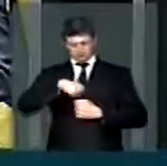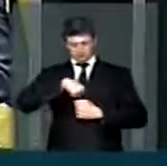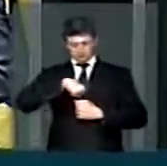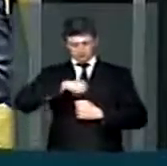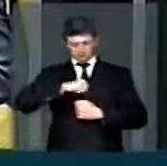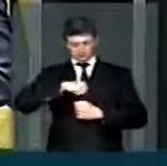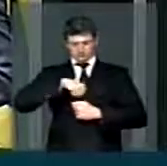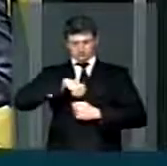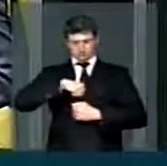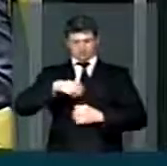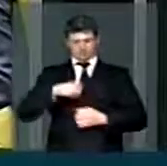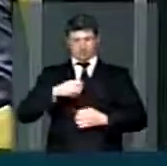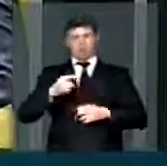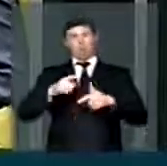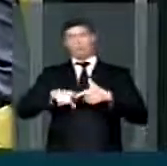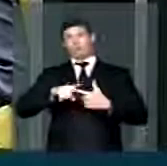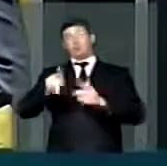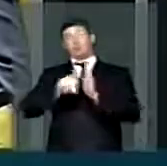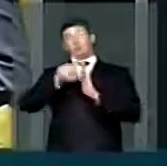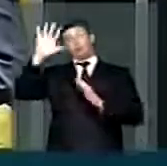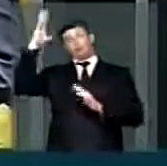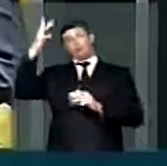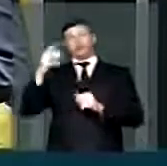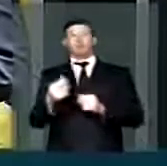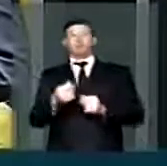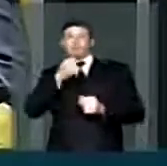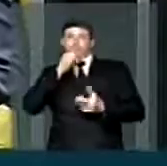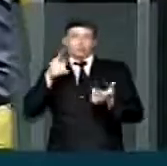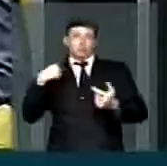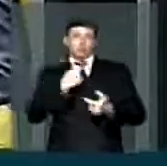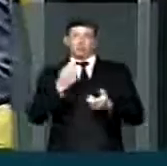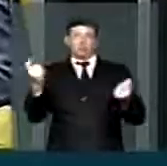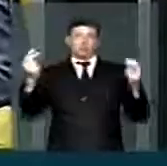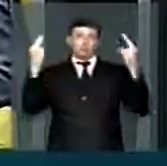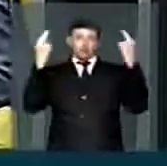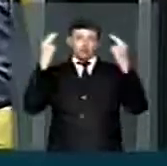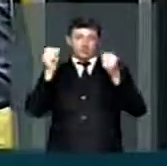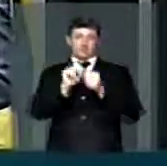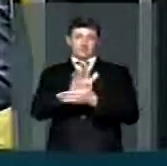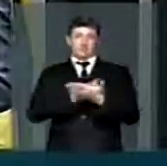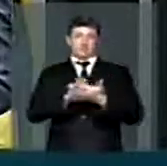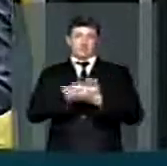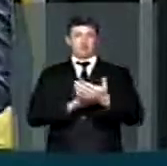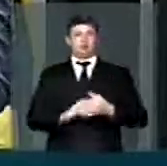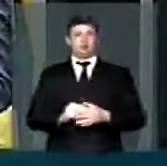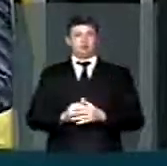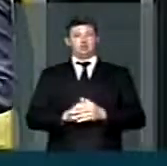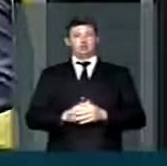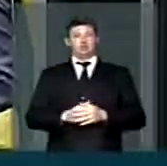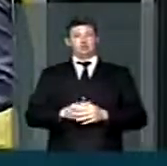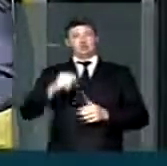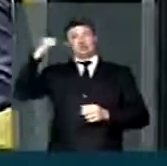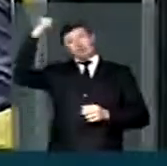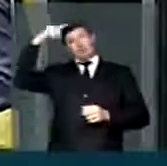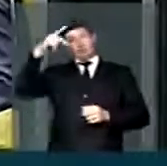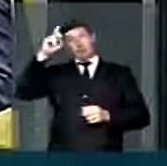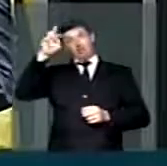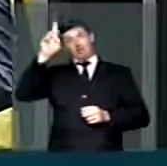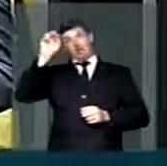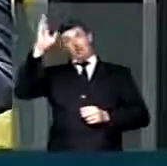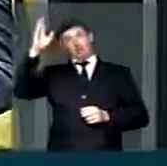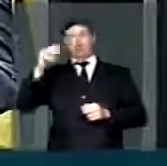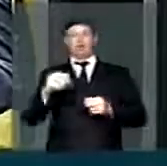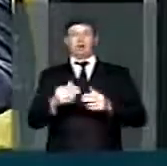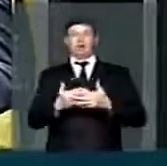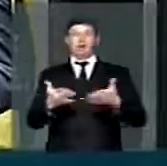do tempo e que nós, infelizmente, não podemos fazer nada, a não ser esperar que São Pedro abra os